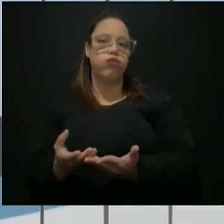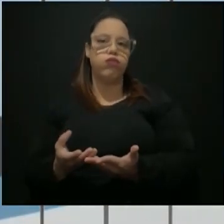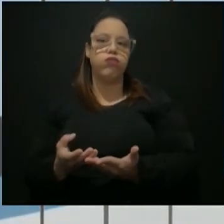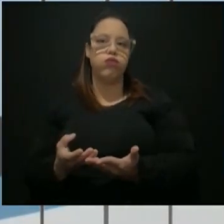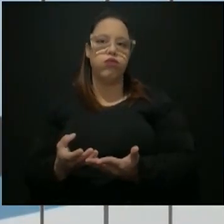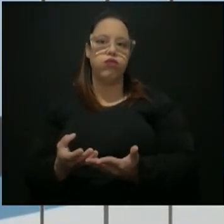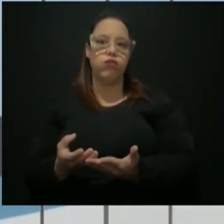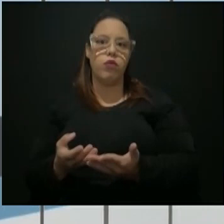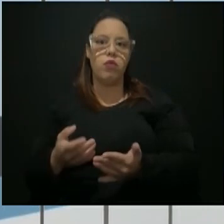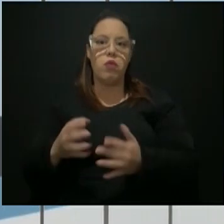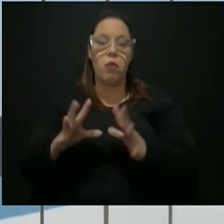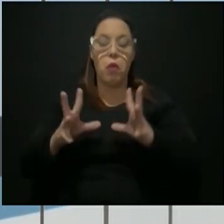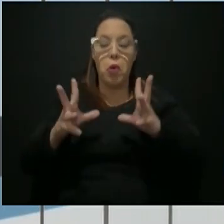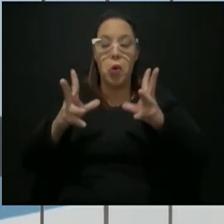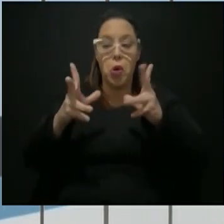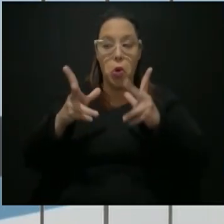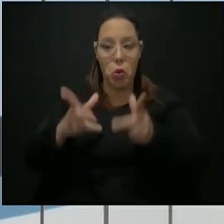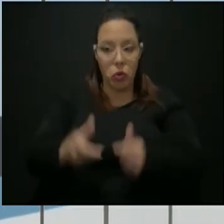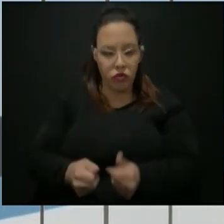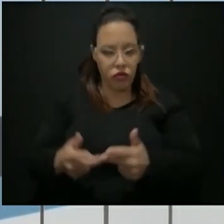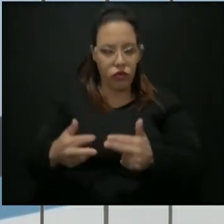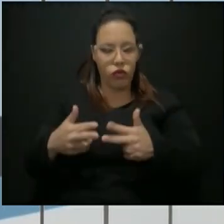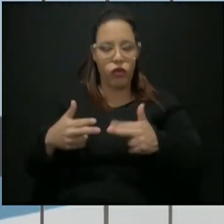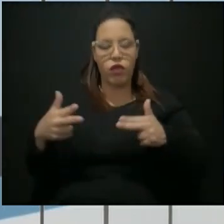multifatorial, né? Ele tem vários